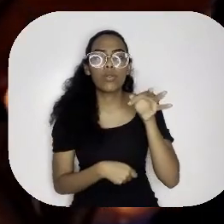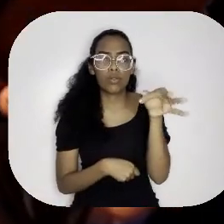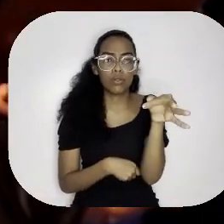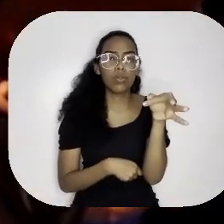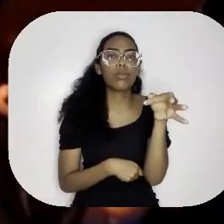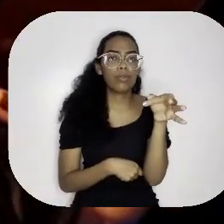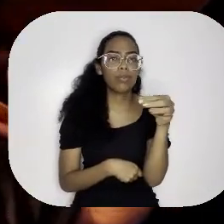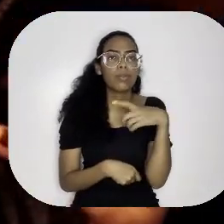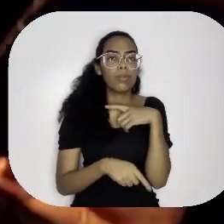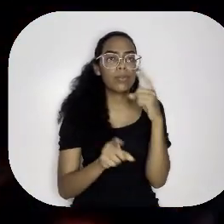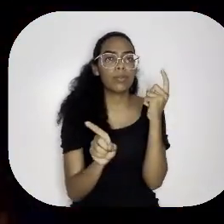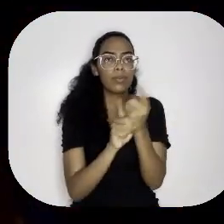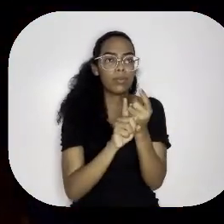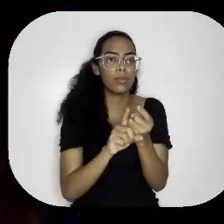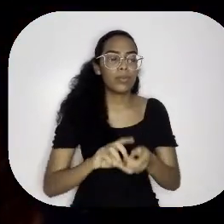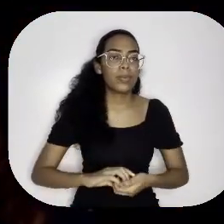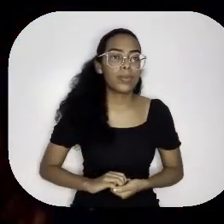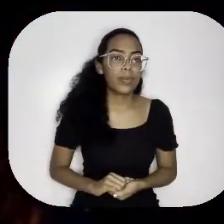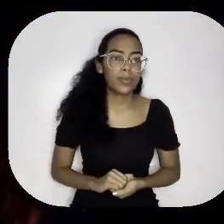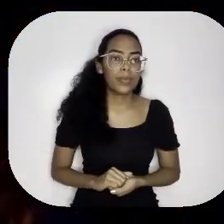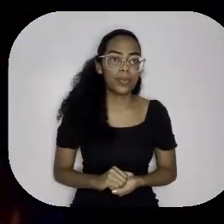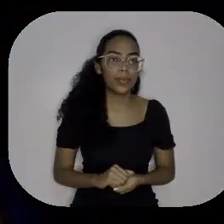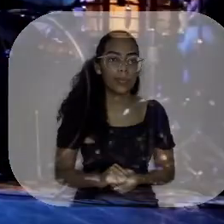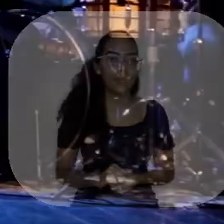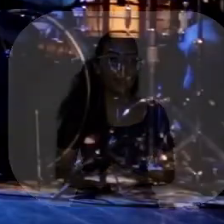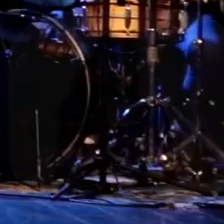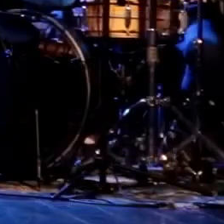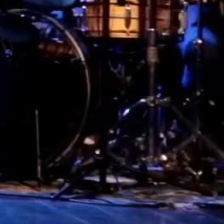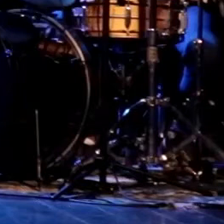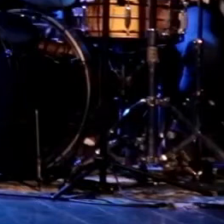breve haveremos de nos reencontrar.